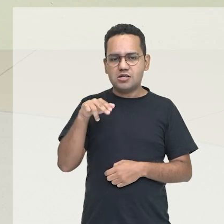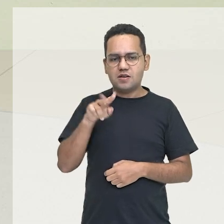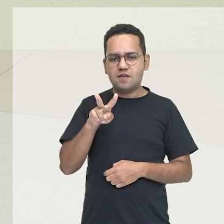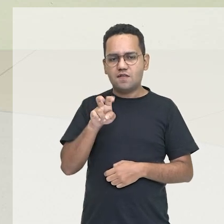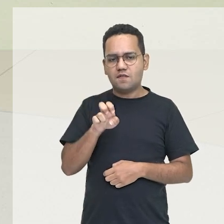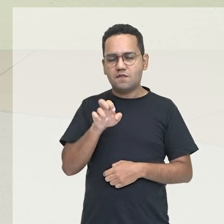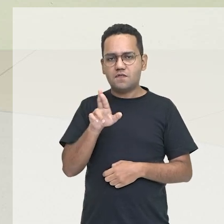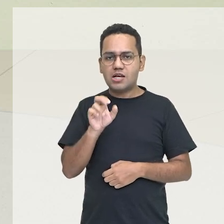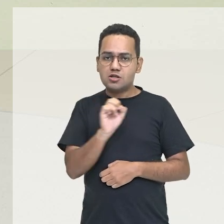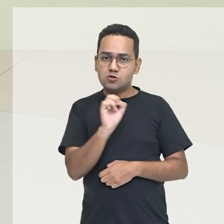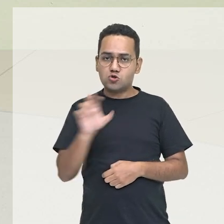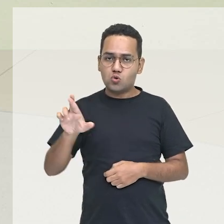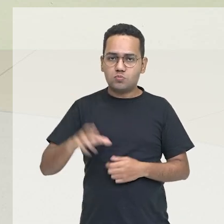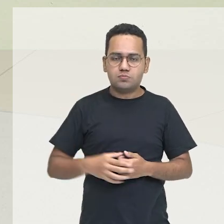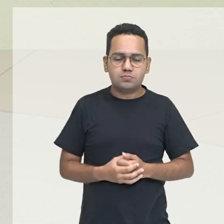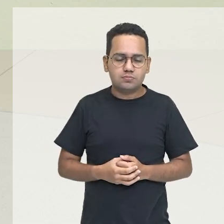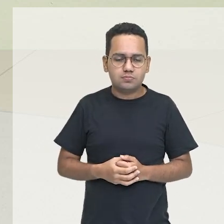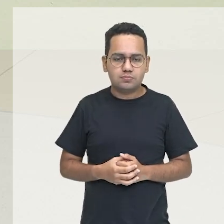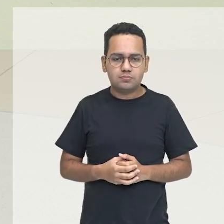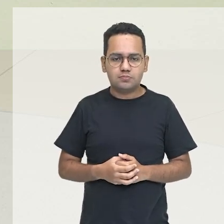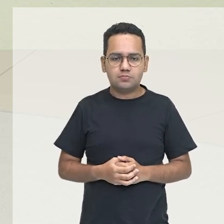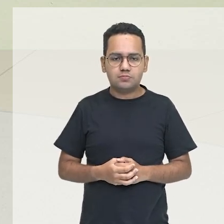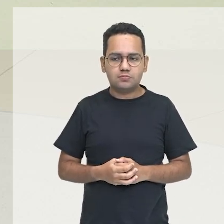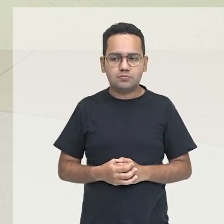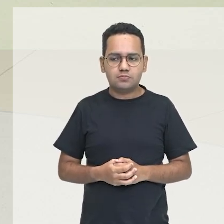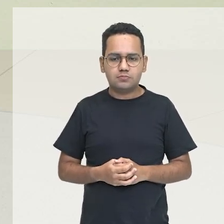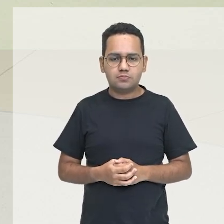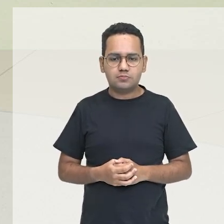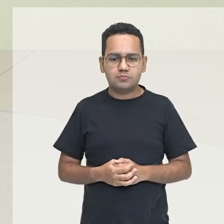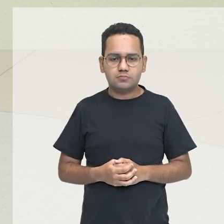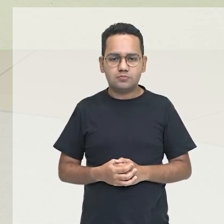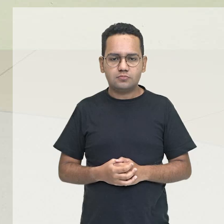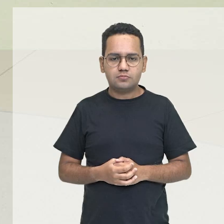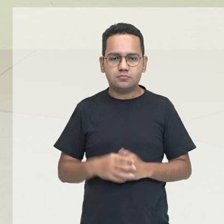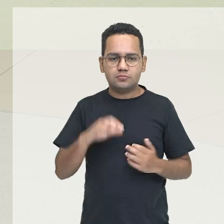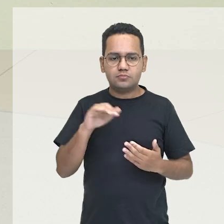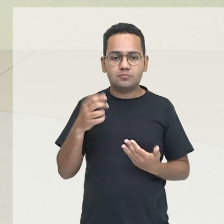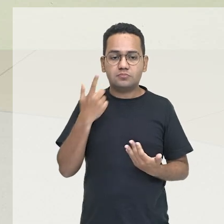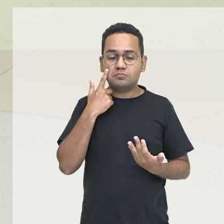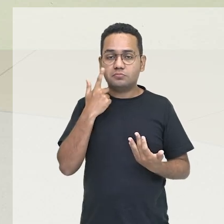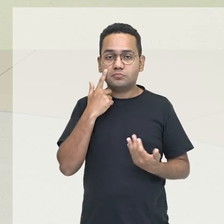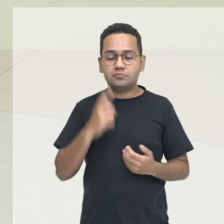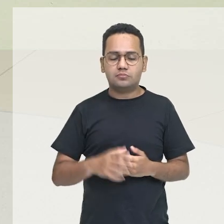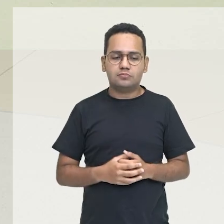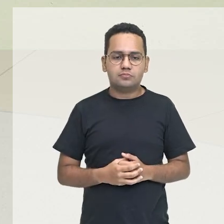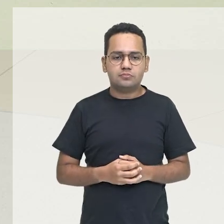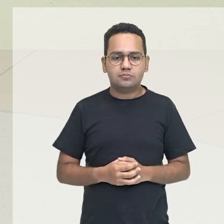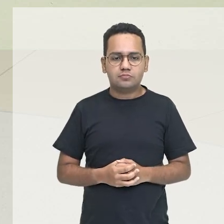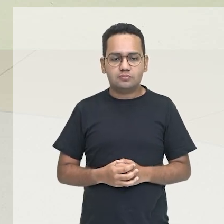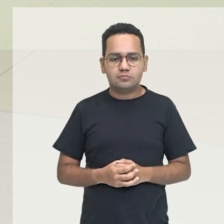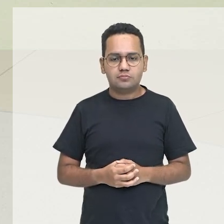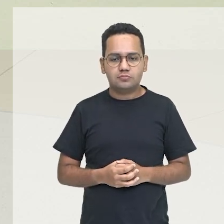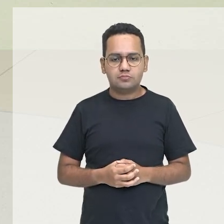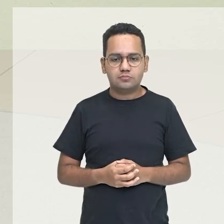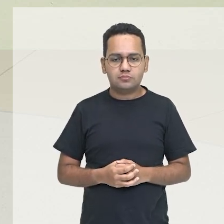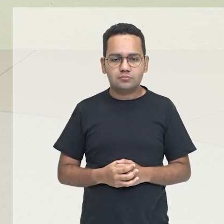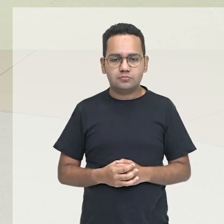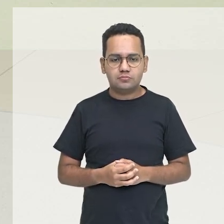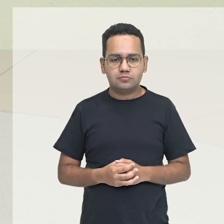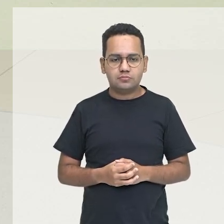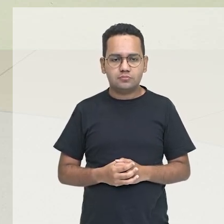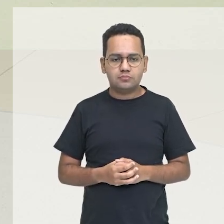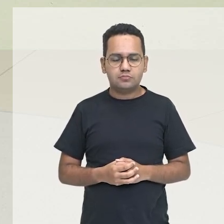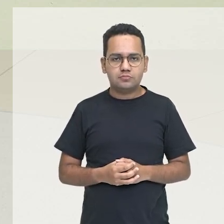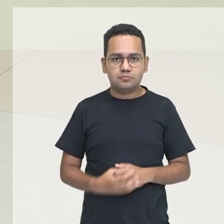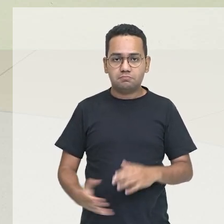Vejam, olha lá o nosso esquema. Temos aí o esquema, veja que eu estou aí, ó. Você tem da energia solar, eu